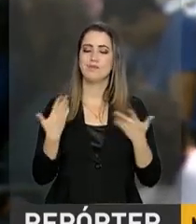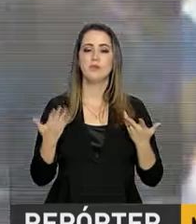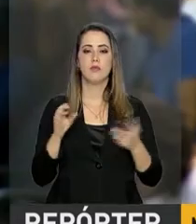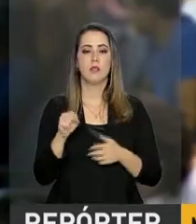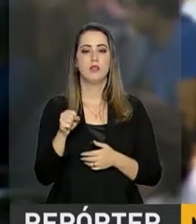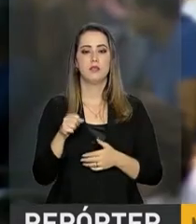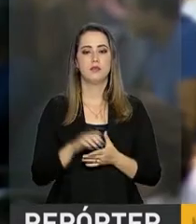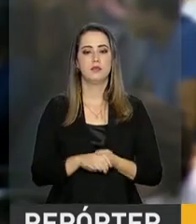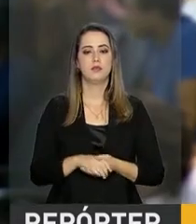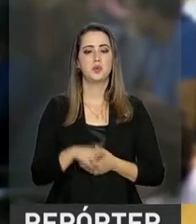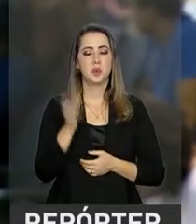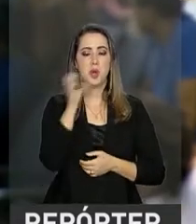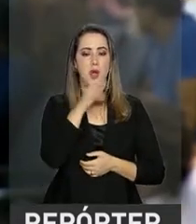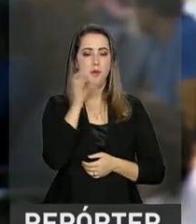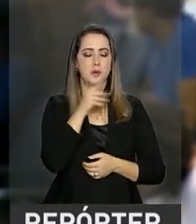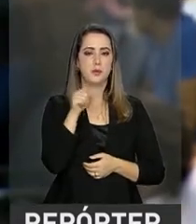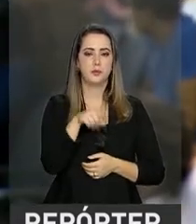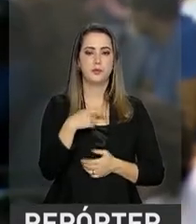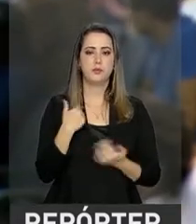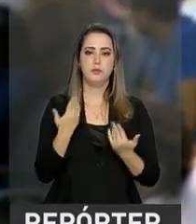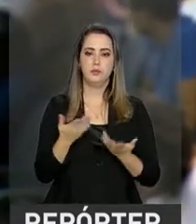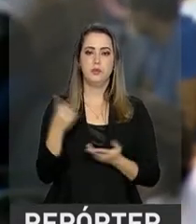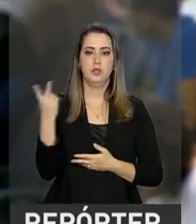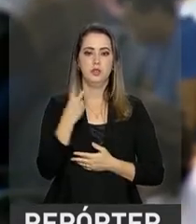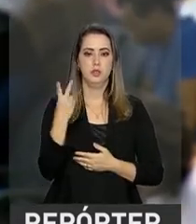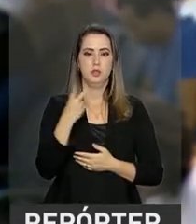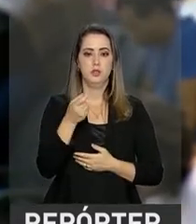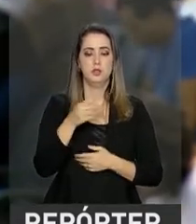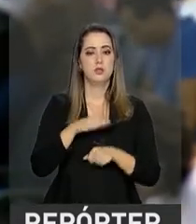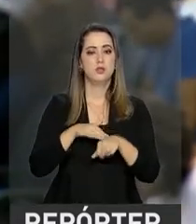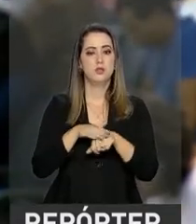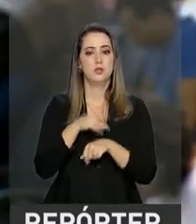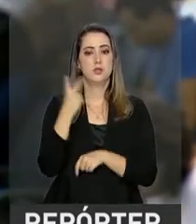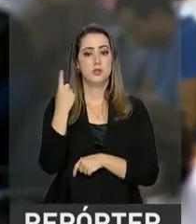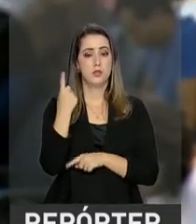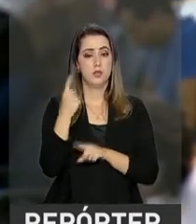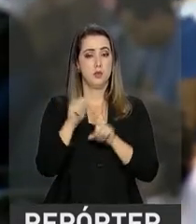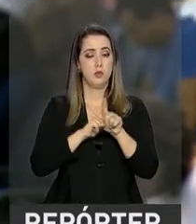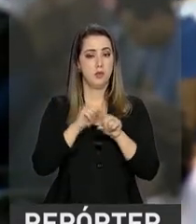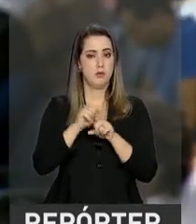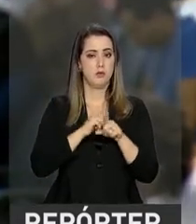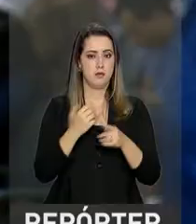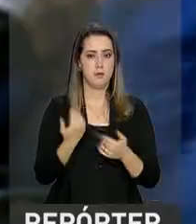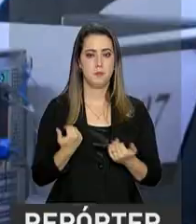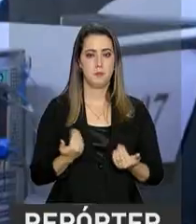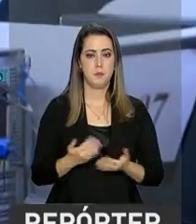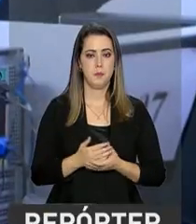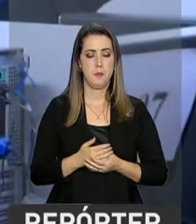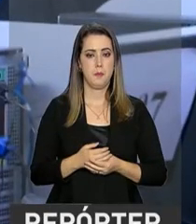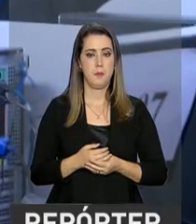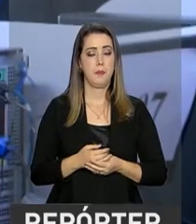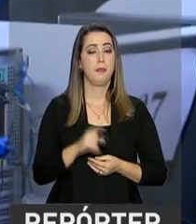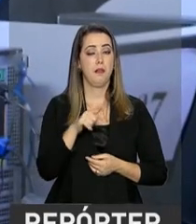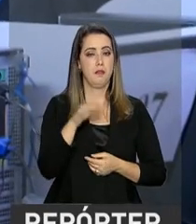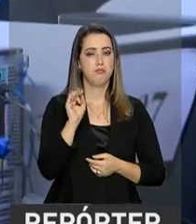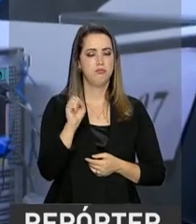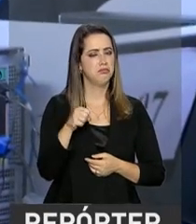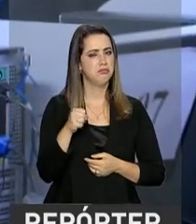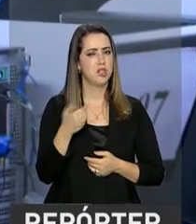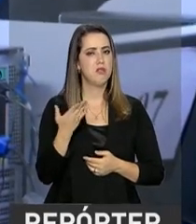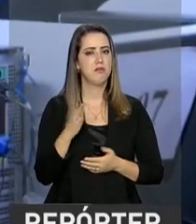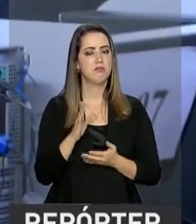sim. Até que foi rápido. Tanto que essa já é a segunda, já é um mês. Segunda entrevista já. E Mário tem razão.